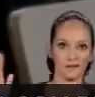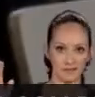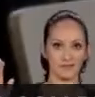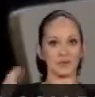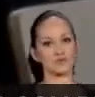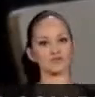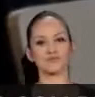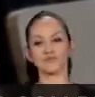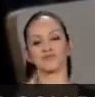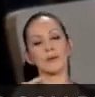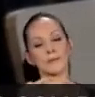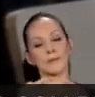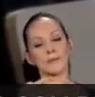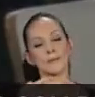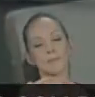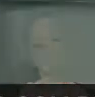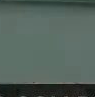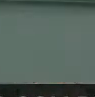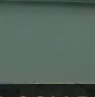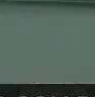manter distanciamento social.